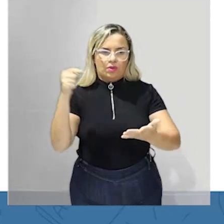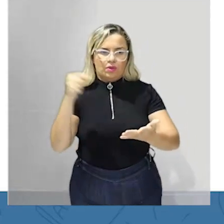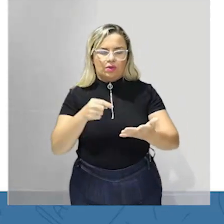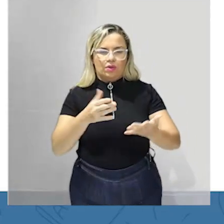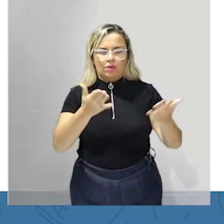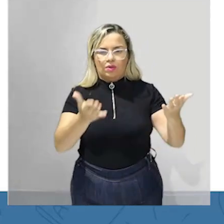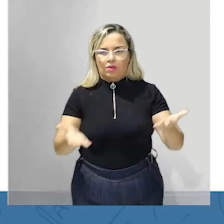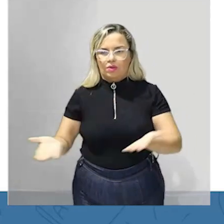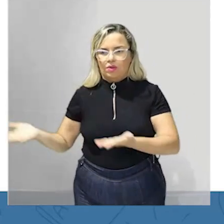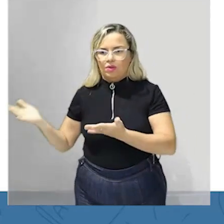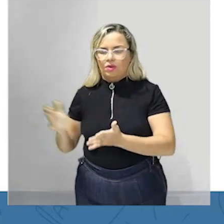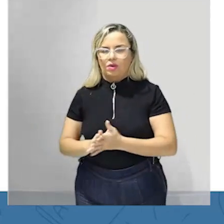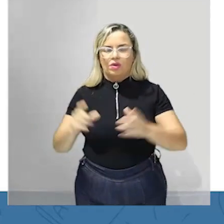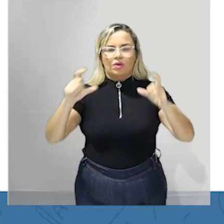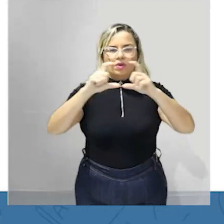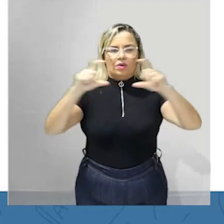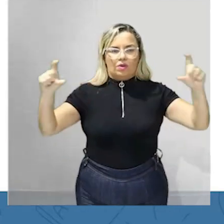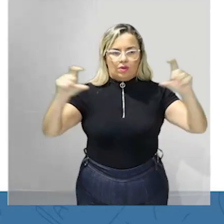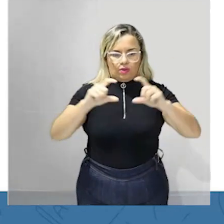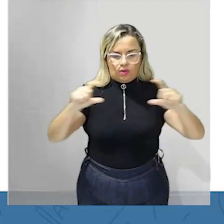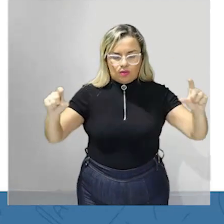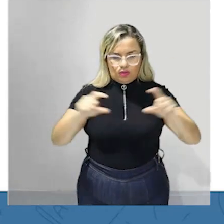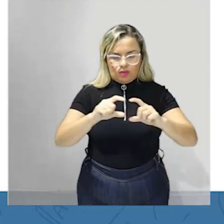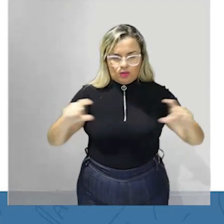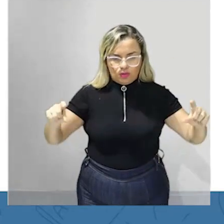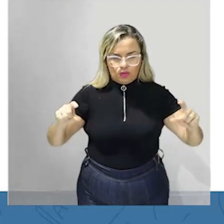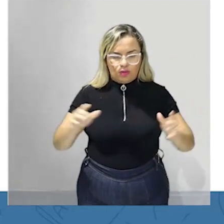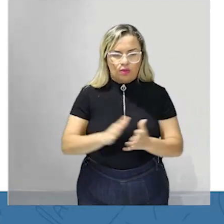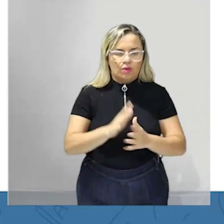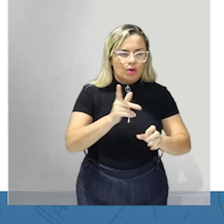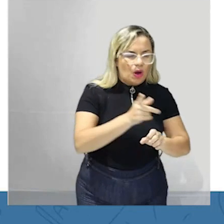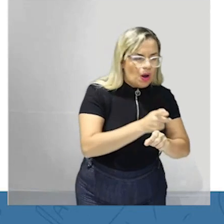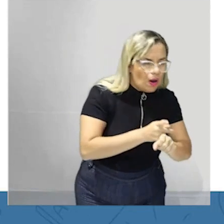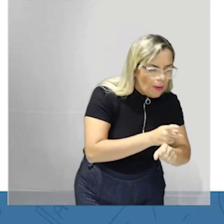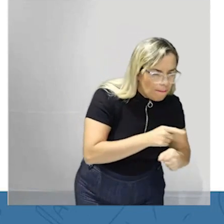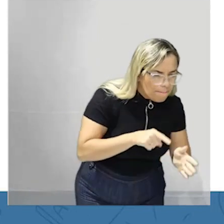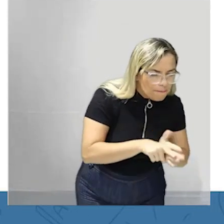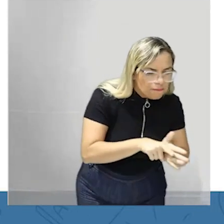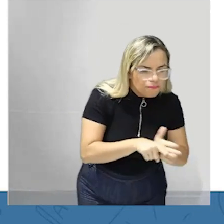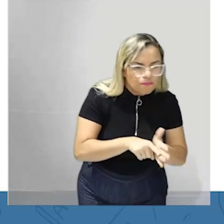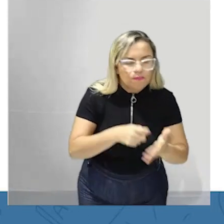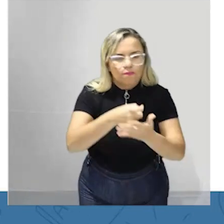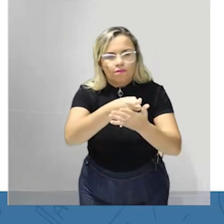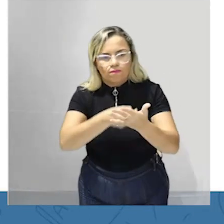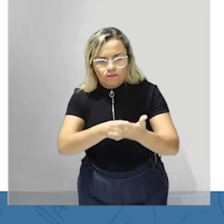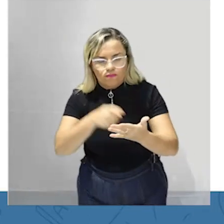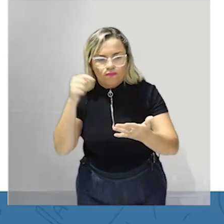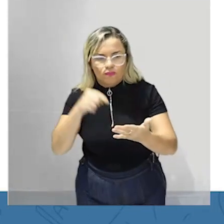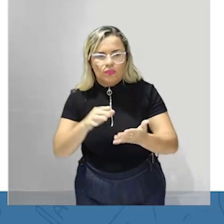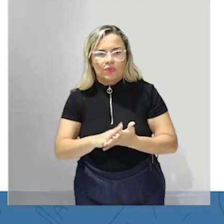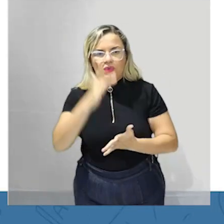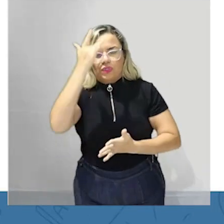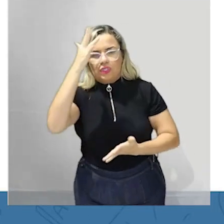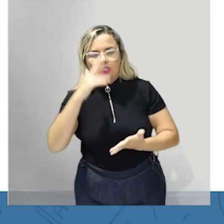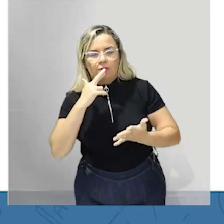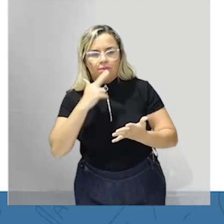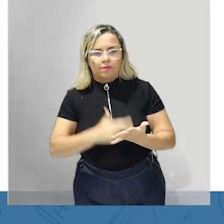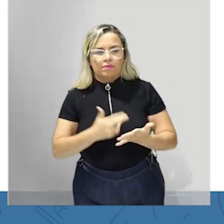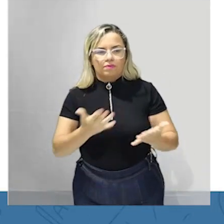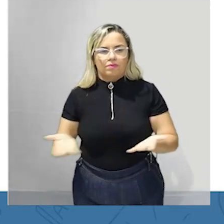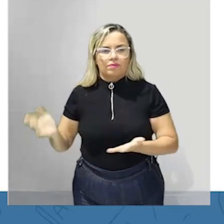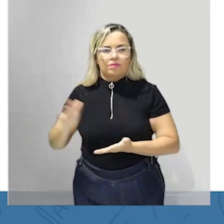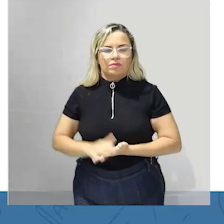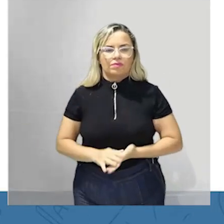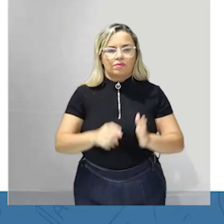com essas determinadas afirmações e a gente foi buscar essas afirmações lá no texto e facilitou a resposta? Vamos lá.